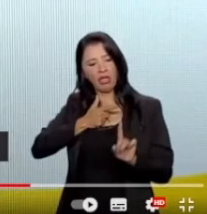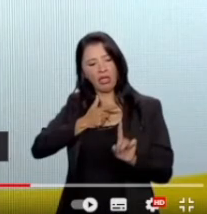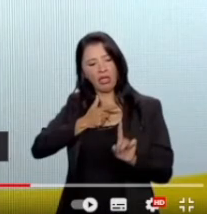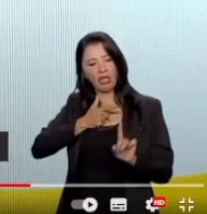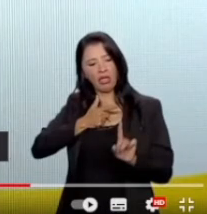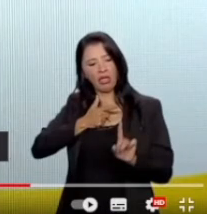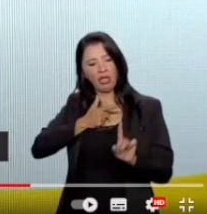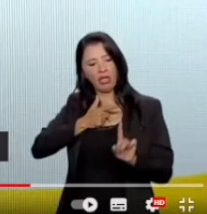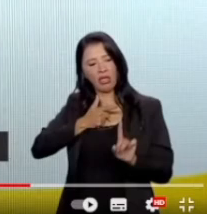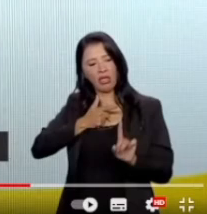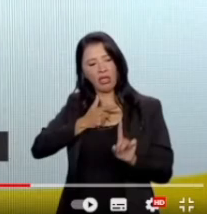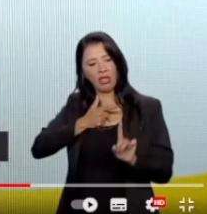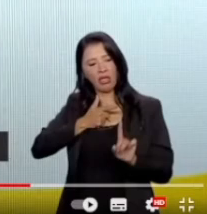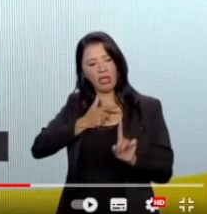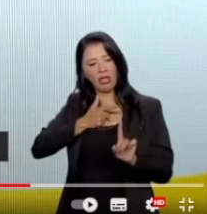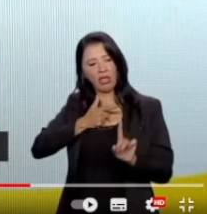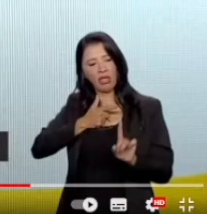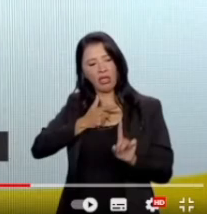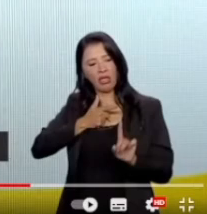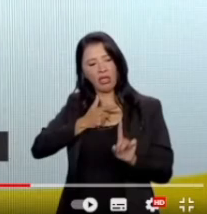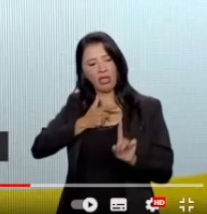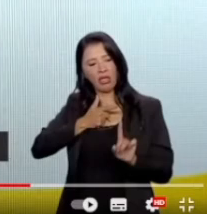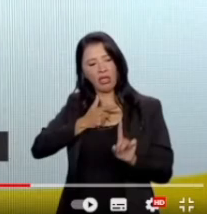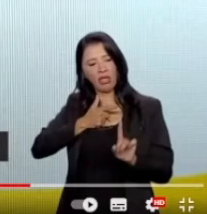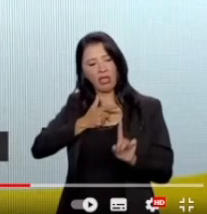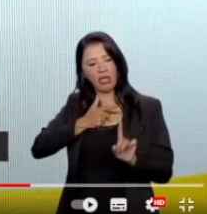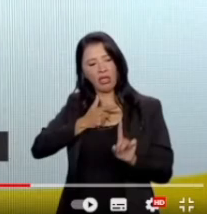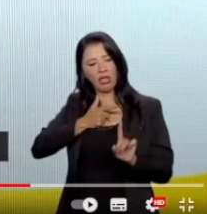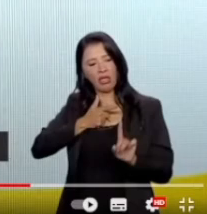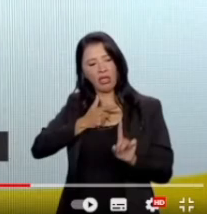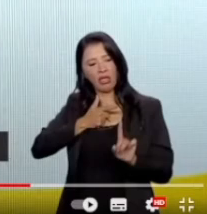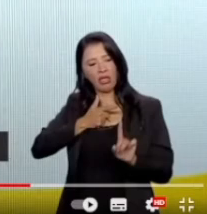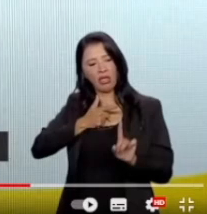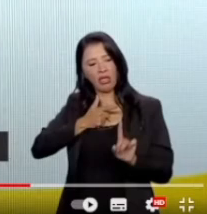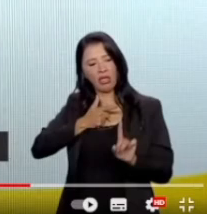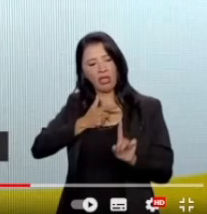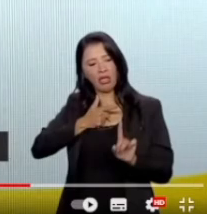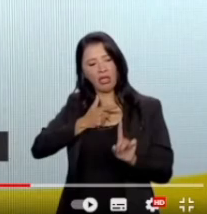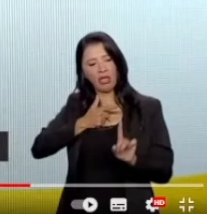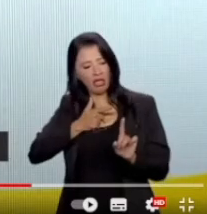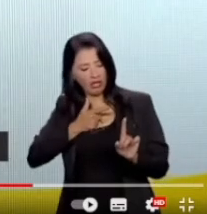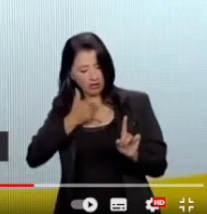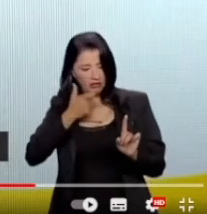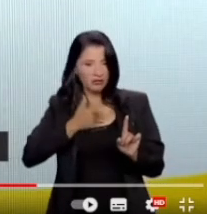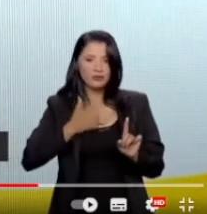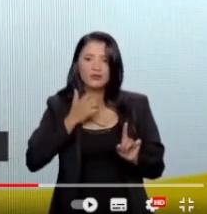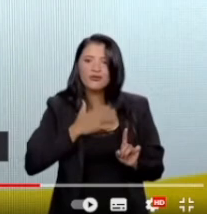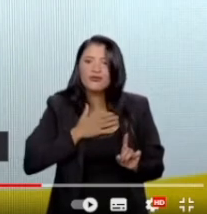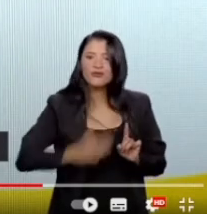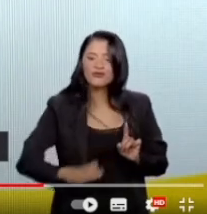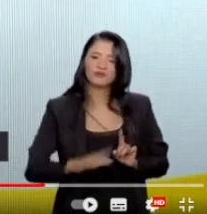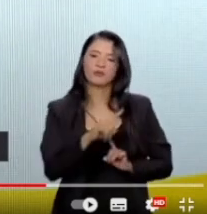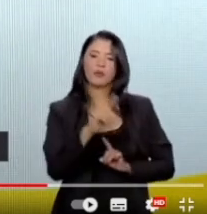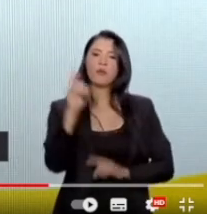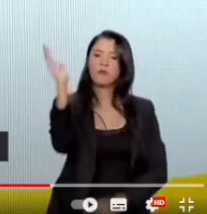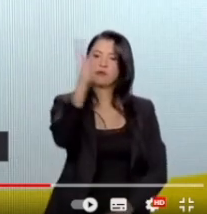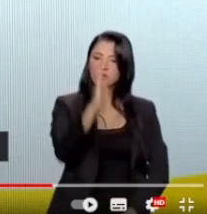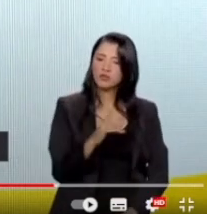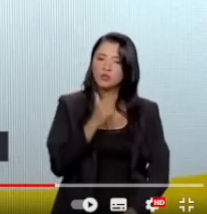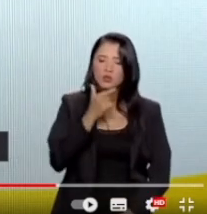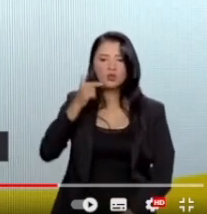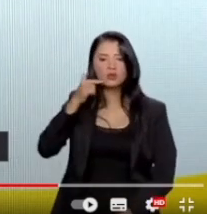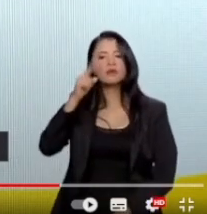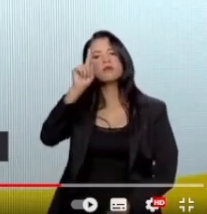Eu conheço um camarada que falou que uma mina banguela faz um excelente peixe-bola-gato, tá ligado? Não dá. E o Brasil sorridente